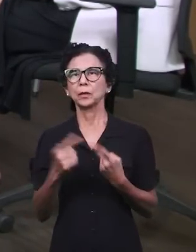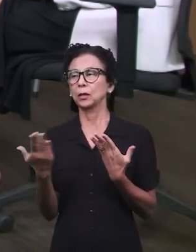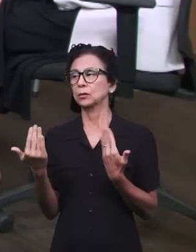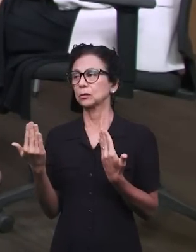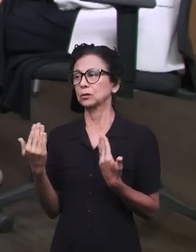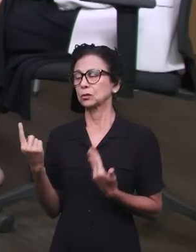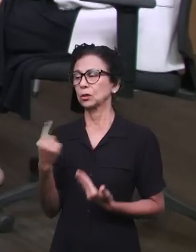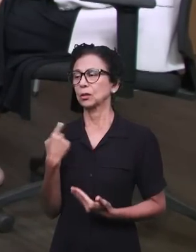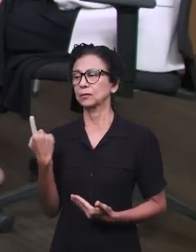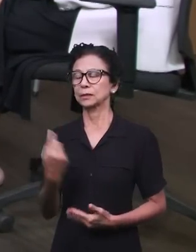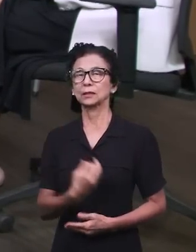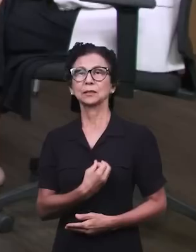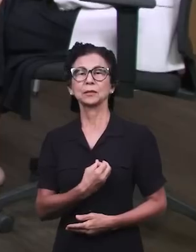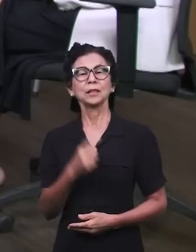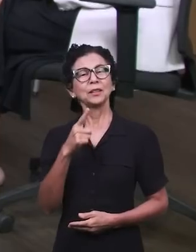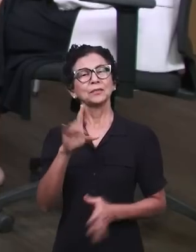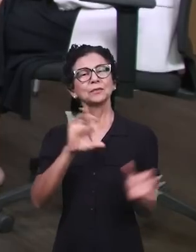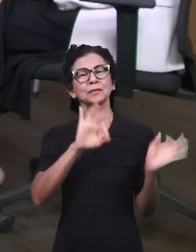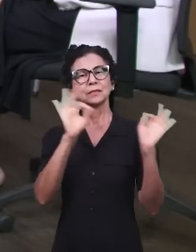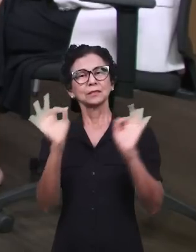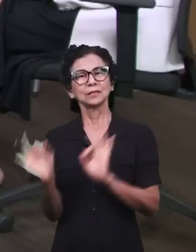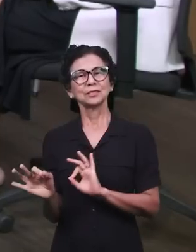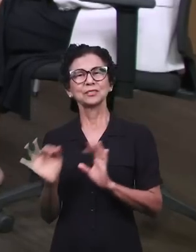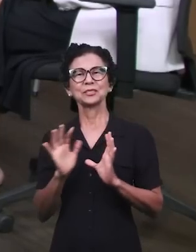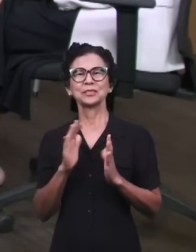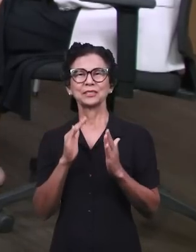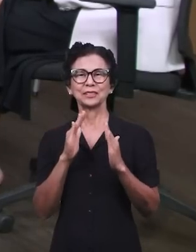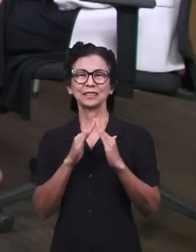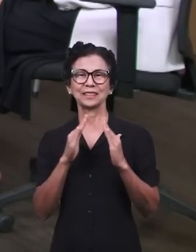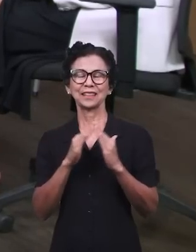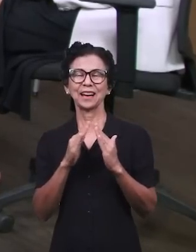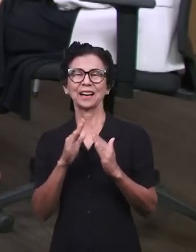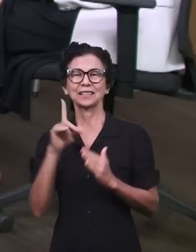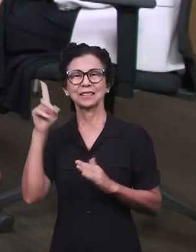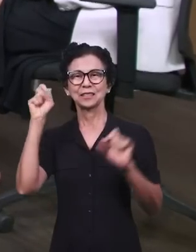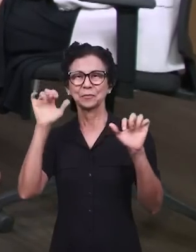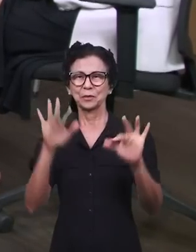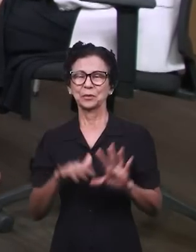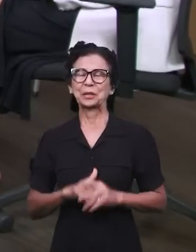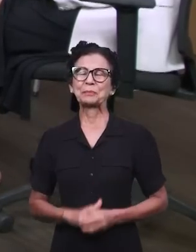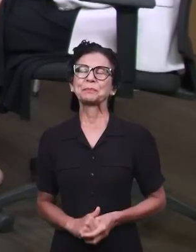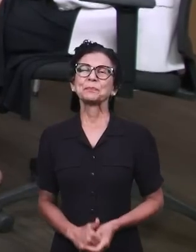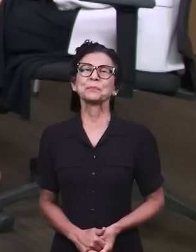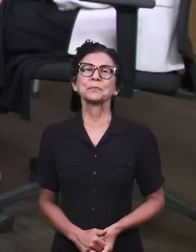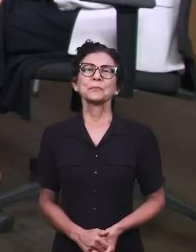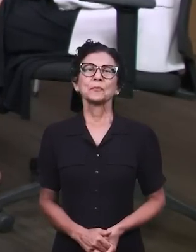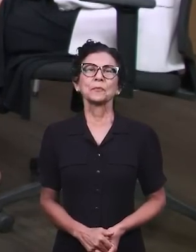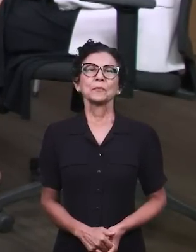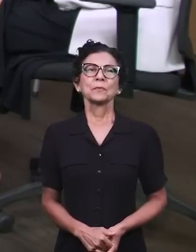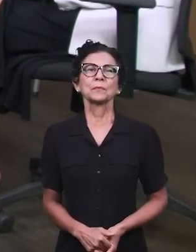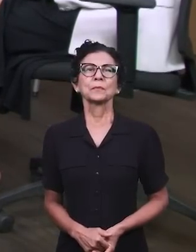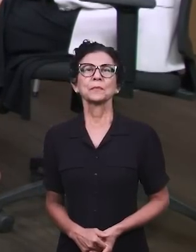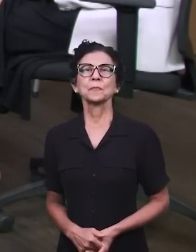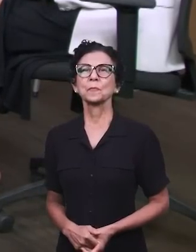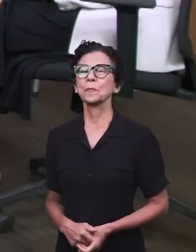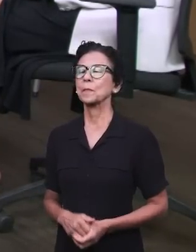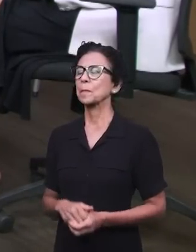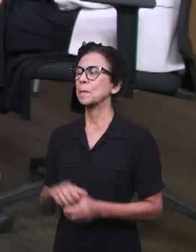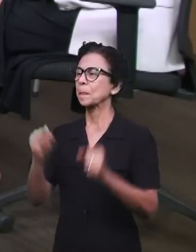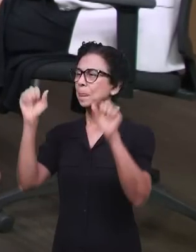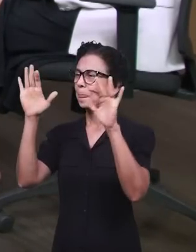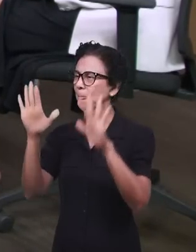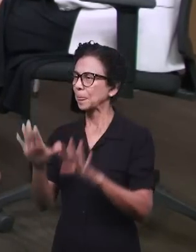que estão aqui presentes, a você também que está assistindo em casa, que o Senhor possa continuar nos abençoando. Amém. Também para os jovens,